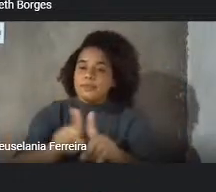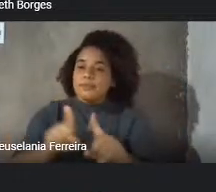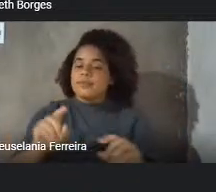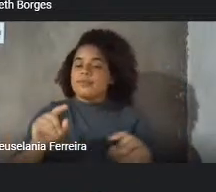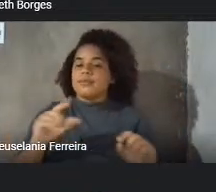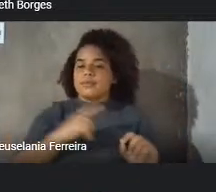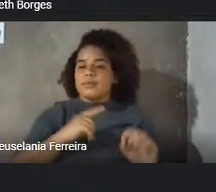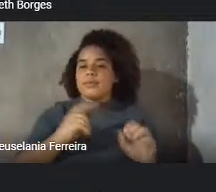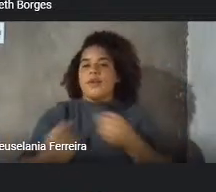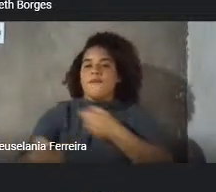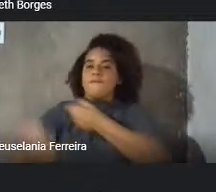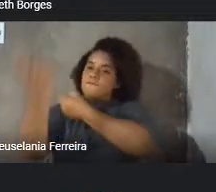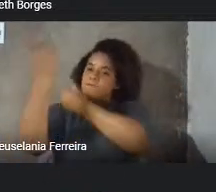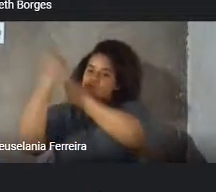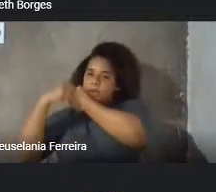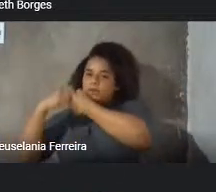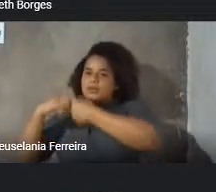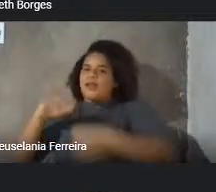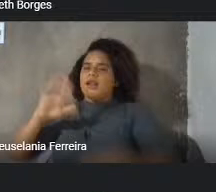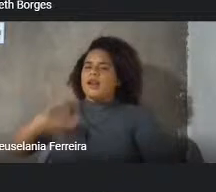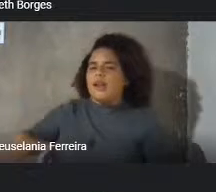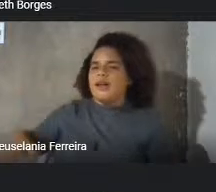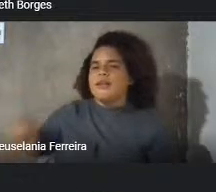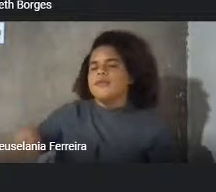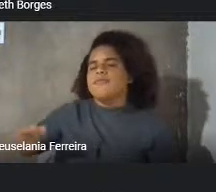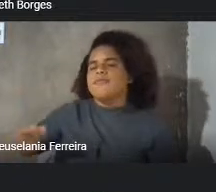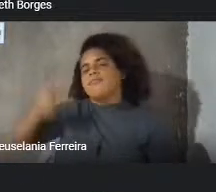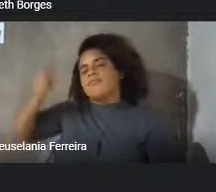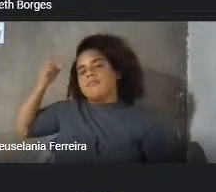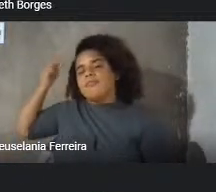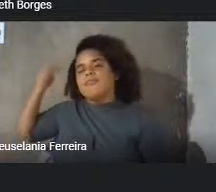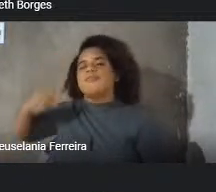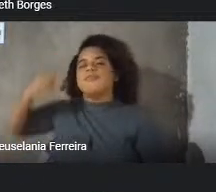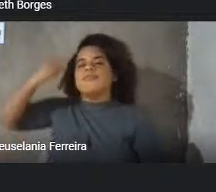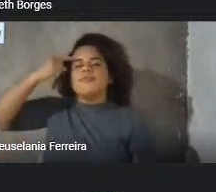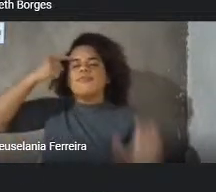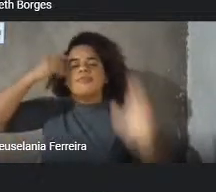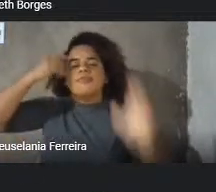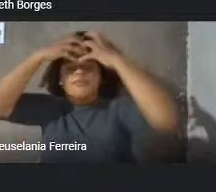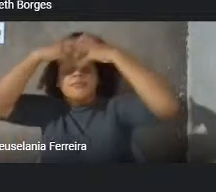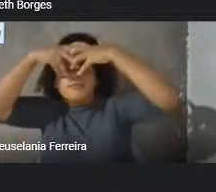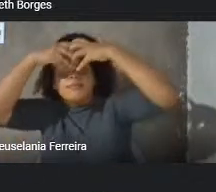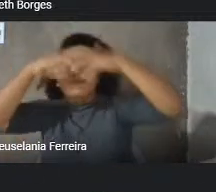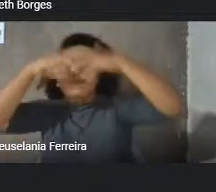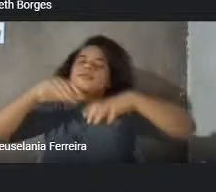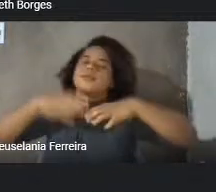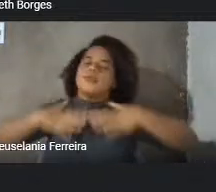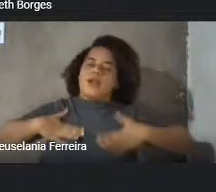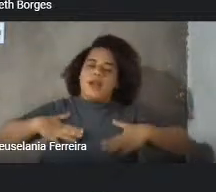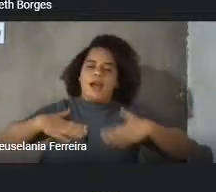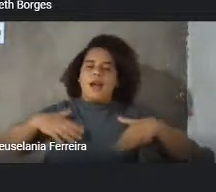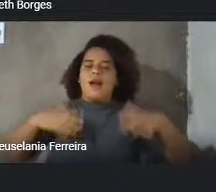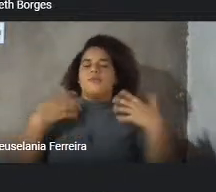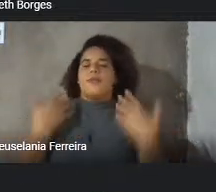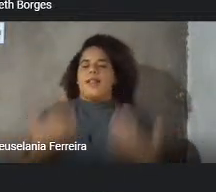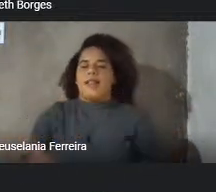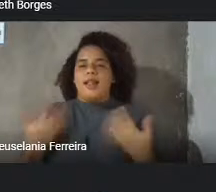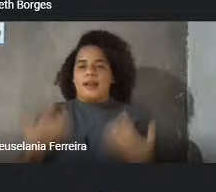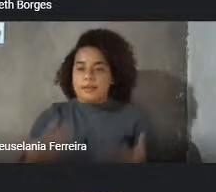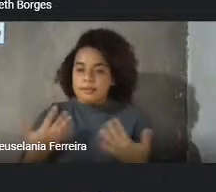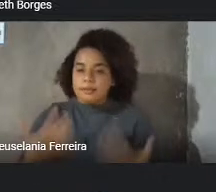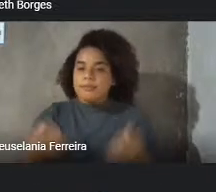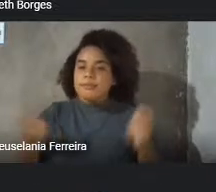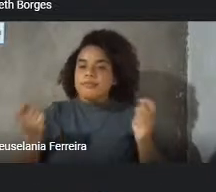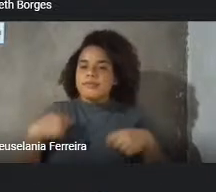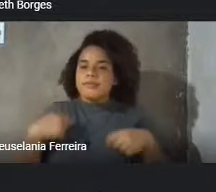voltando nas origens, fazendo esse trabalho de uma maneira leve, de uma maneira tranquila, fazendo todo o processo